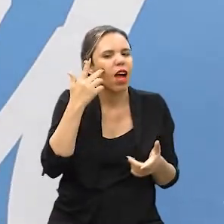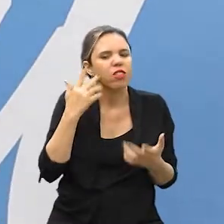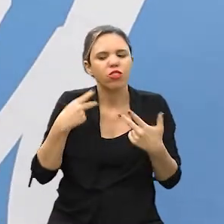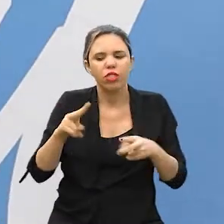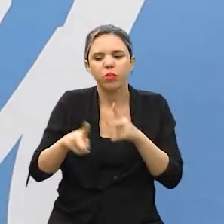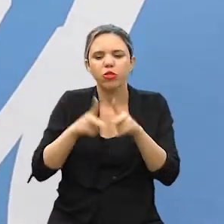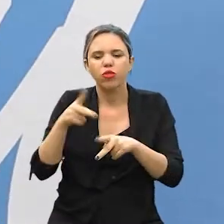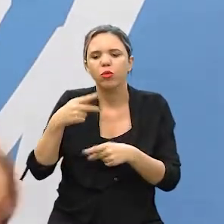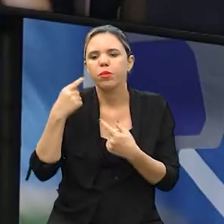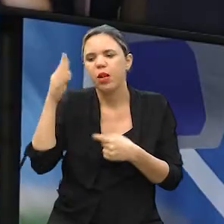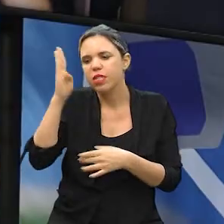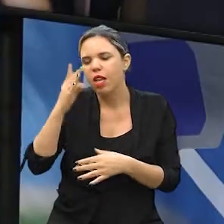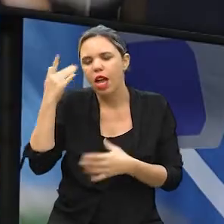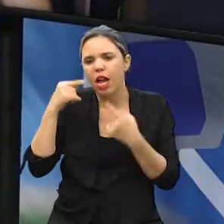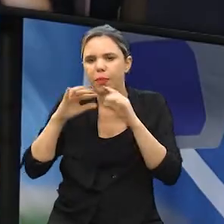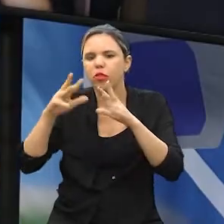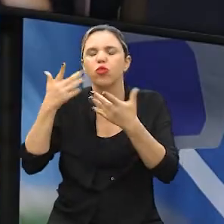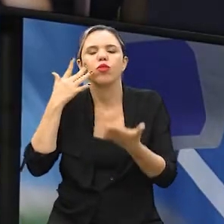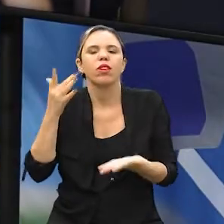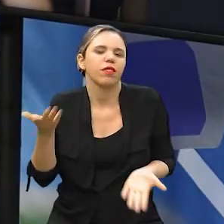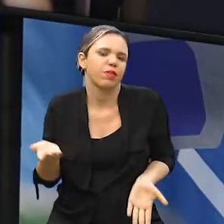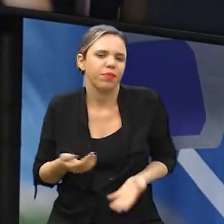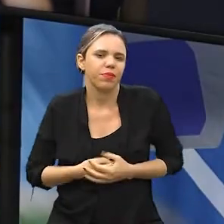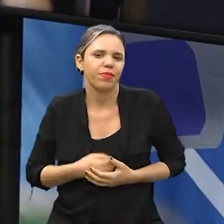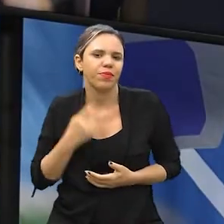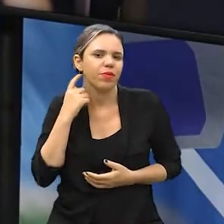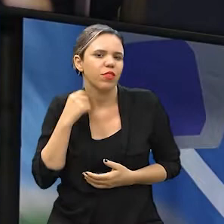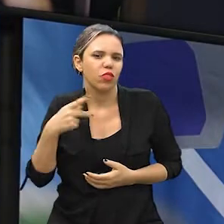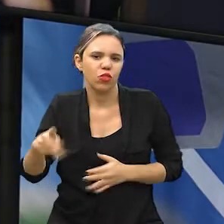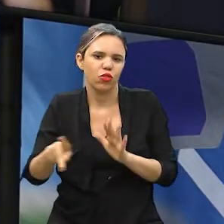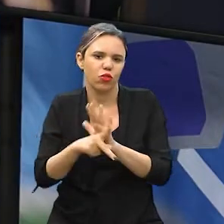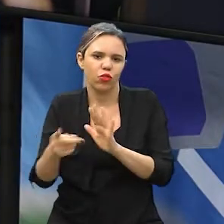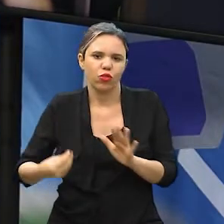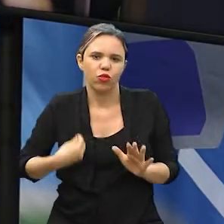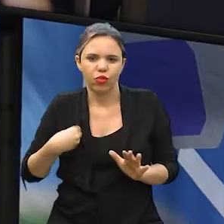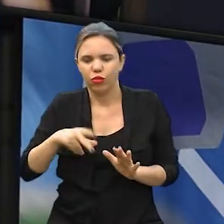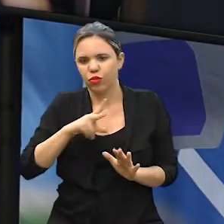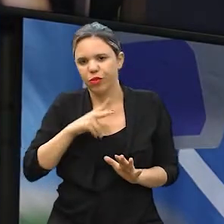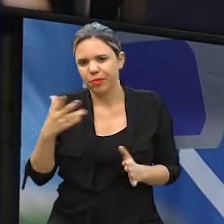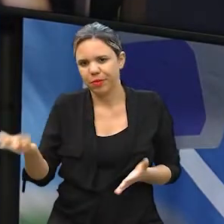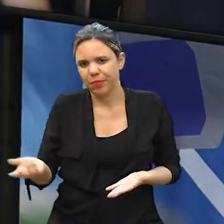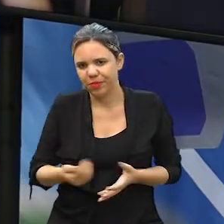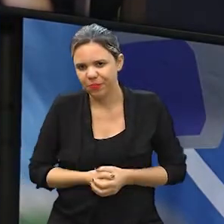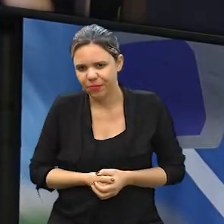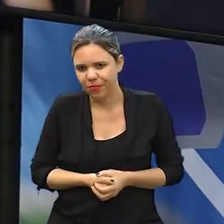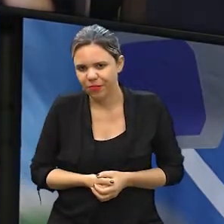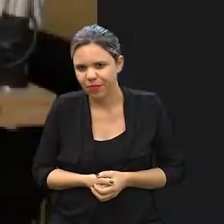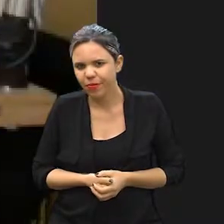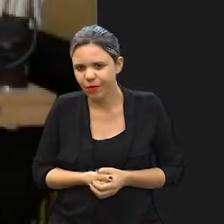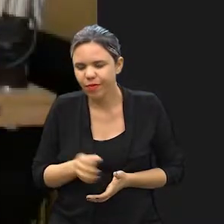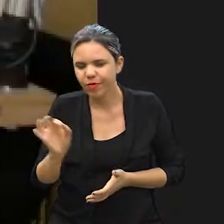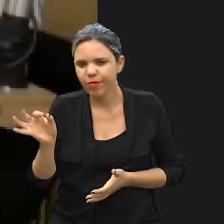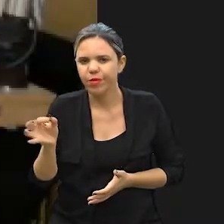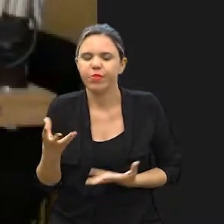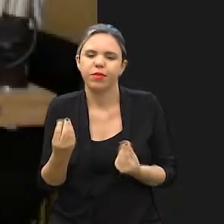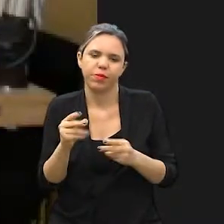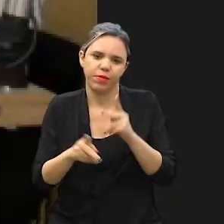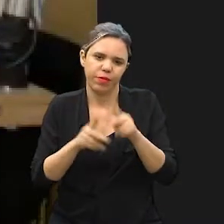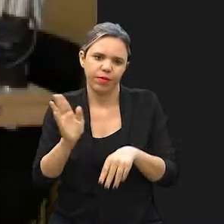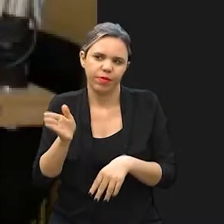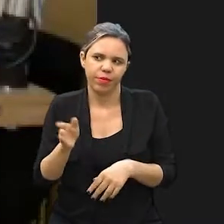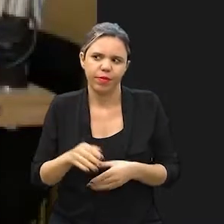constante do brasileiro também, reclamar de tudo? Ou é da sua vida pessoal? Agora, com certeza,